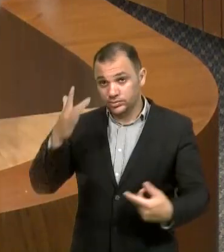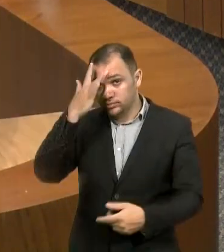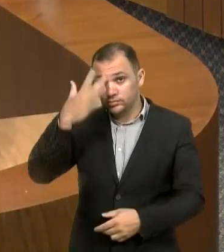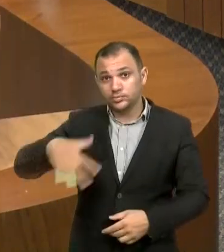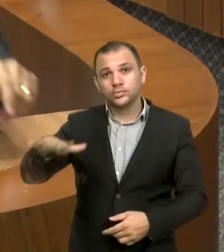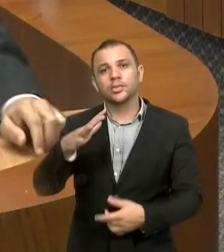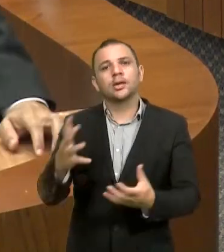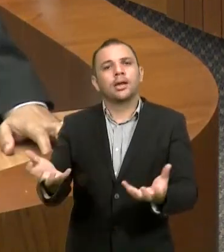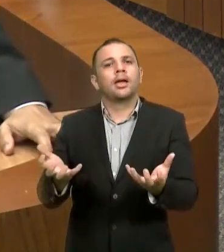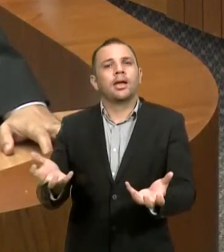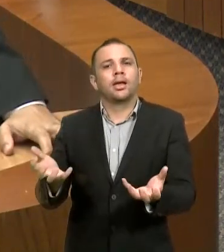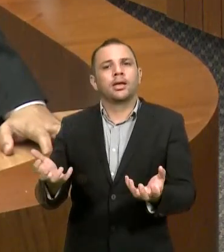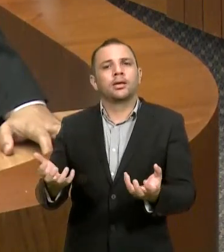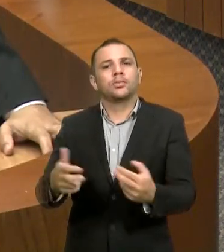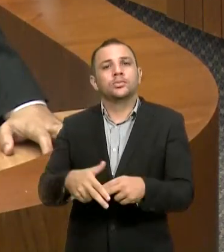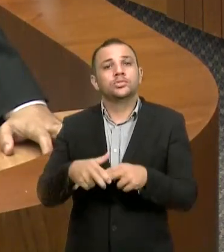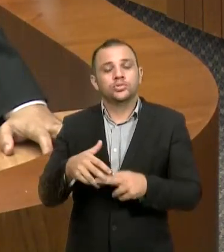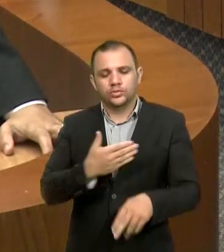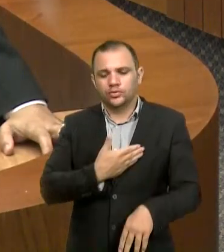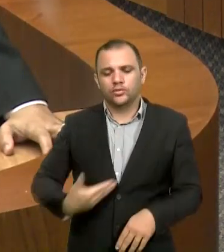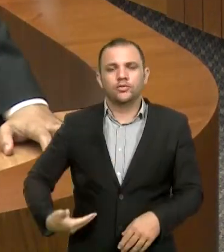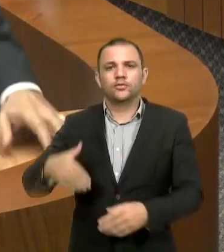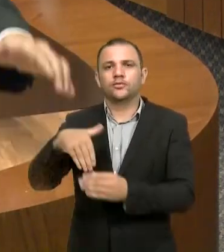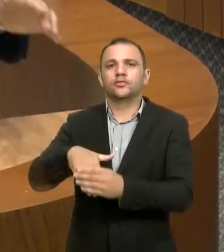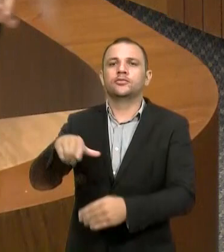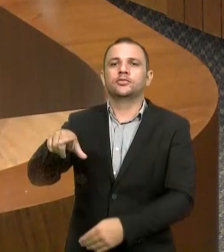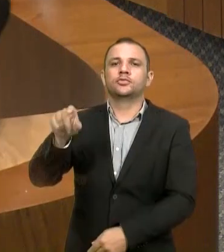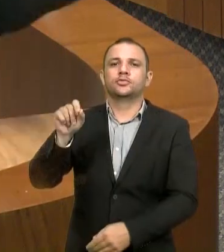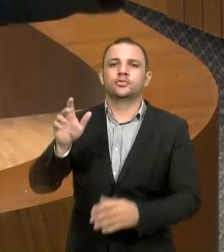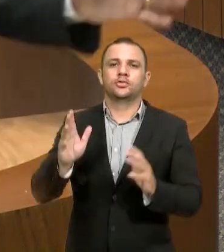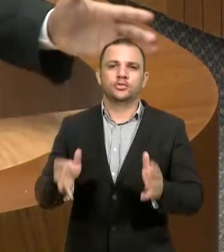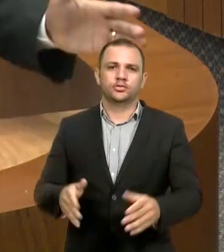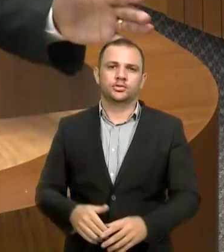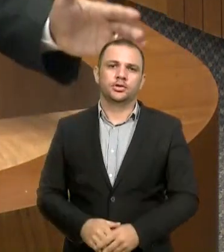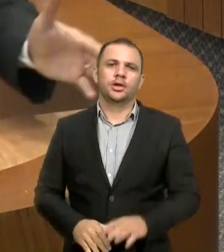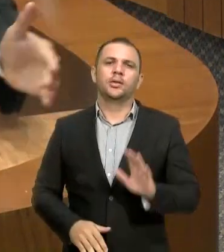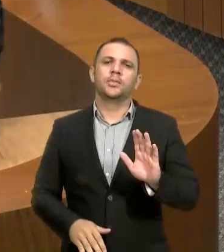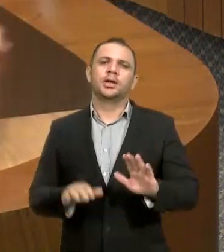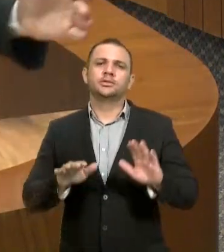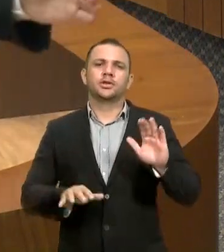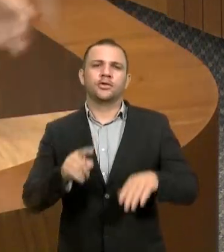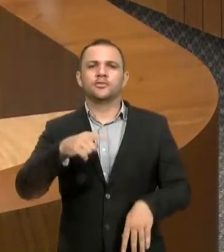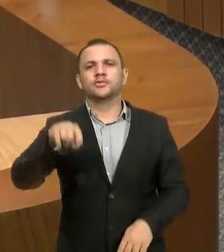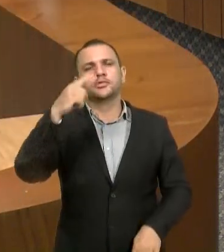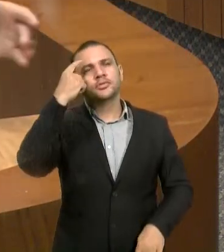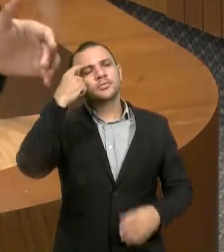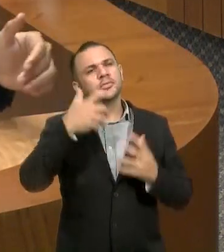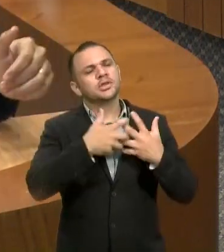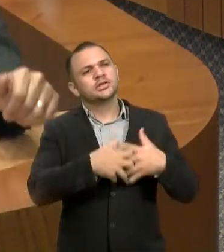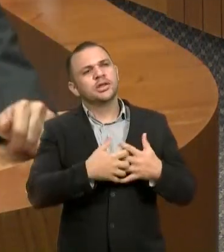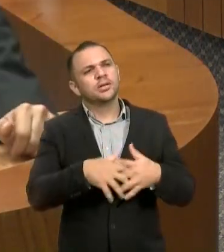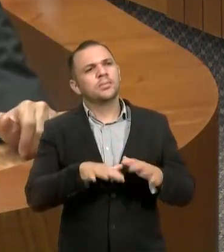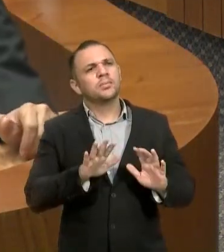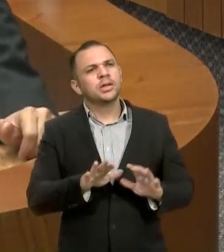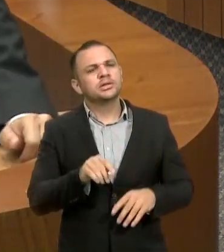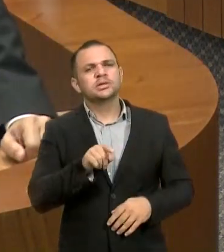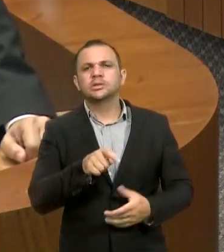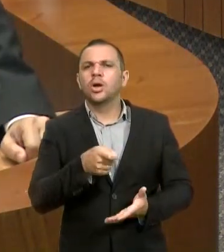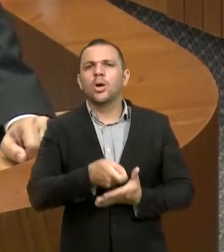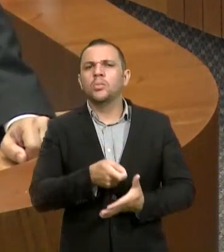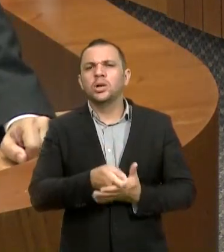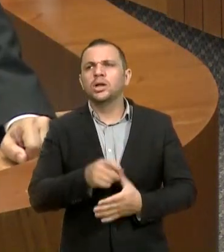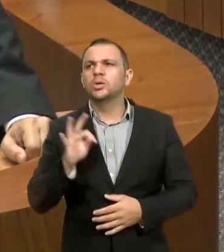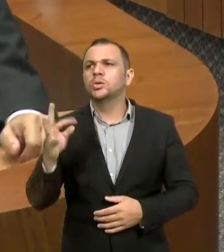de um governo que foi eleito. Ora, mas vocês devem estar perguntando, Vem cá, mas isso não é obrigação de qualquer